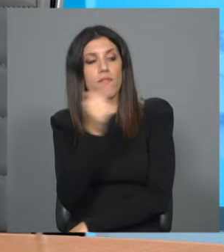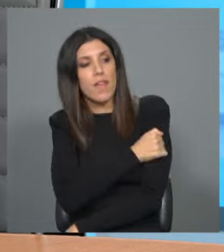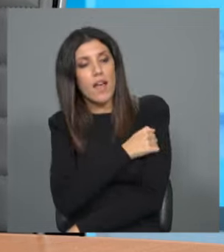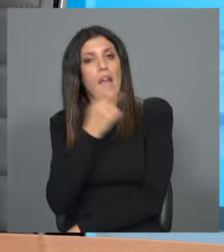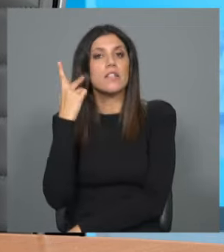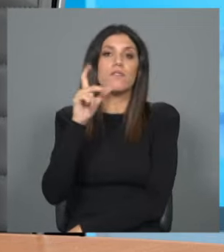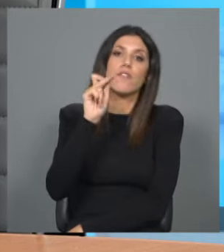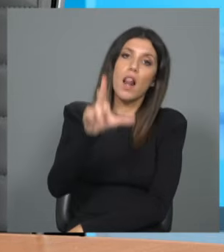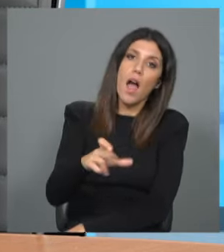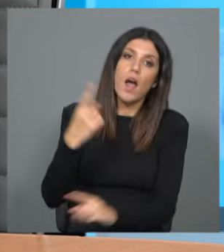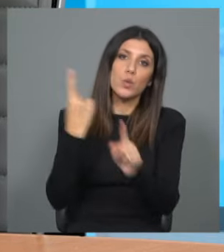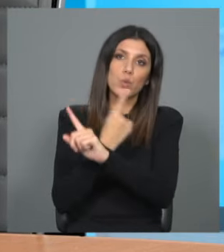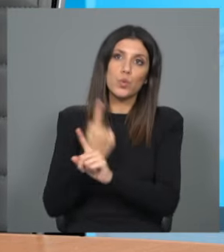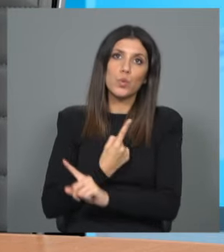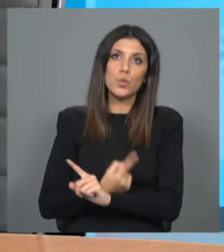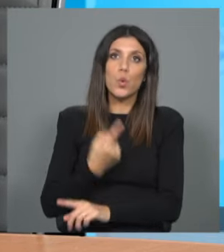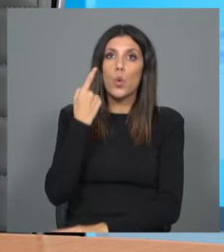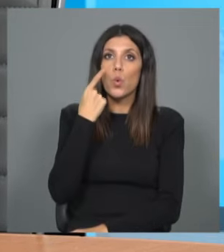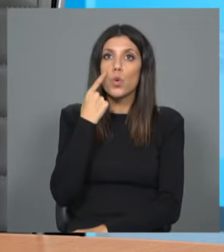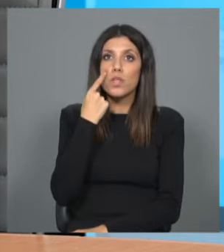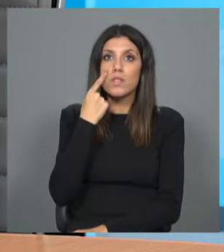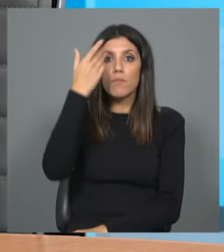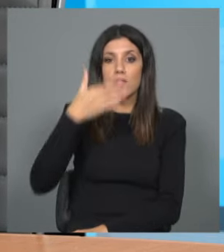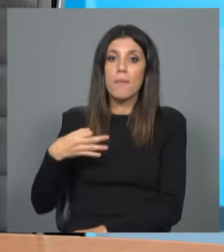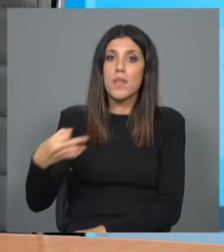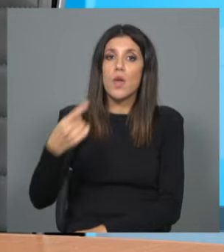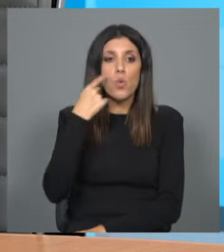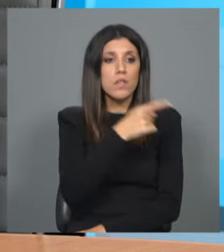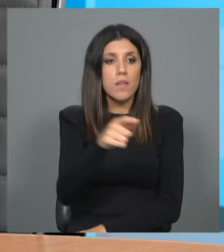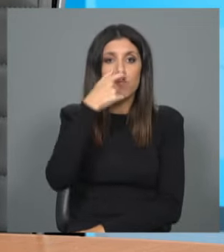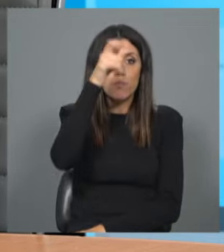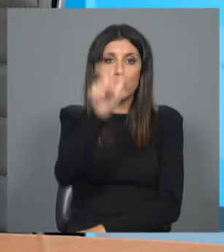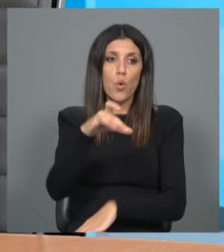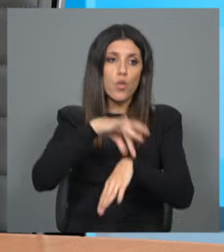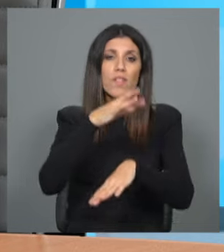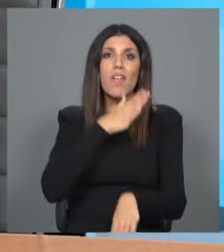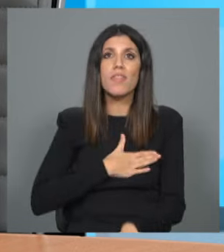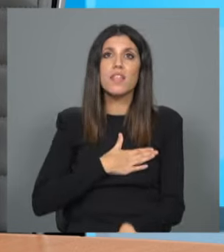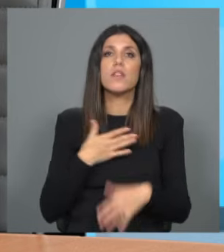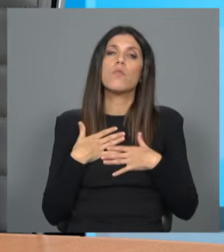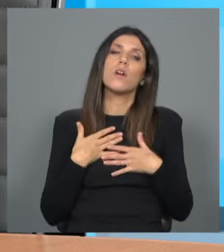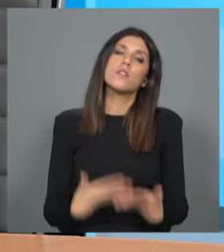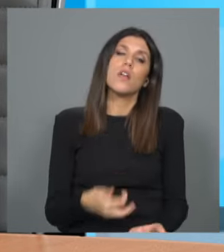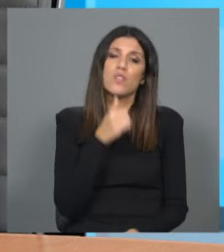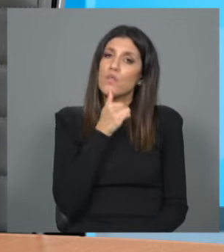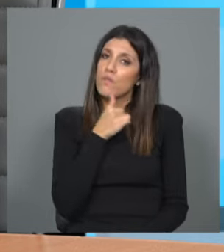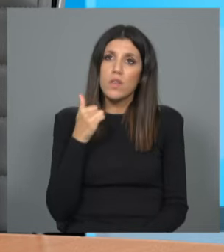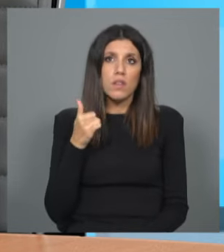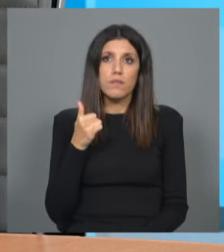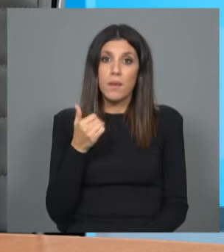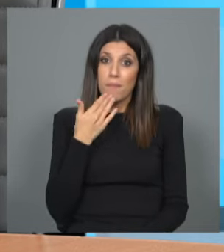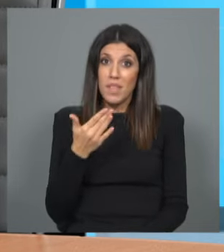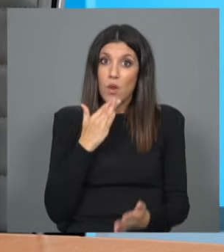como já falei há bocadinho. Nós conhecemos todos os dias doentes que nos dizem: eu estou cansado de sofrer. Já lhe pediram a